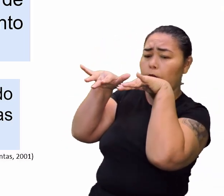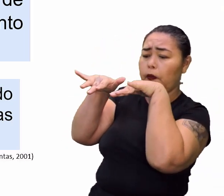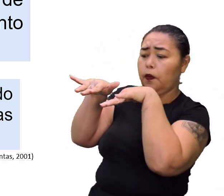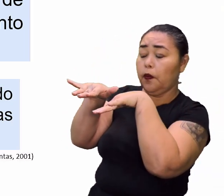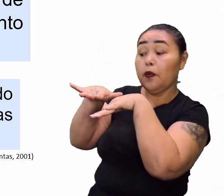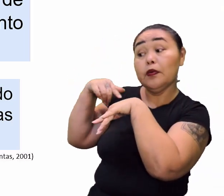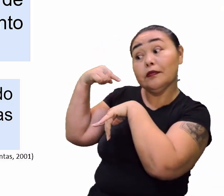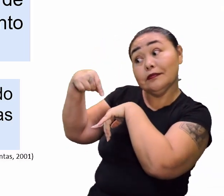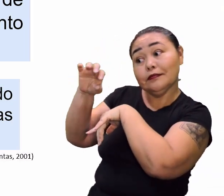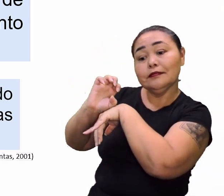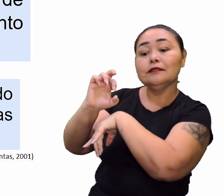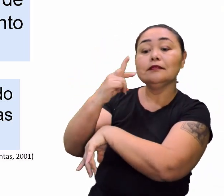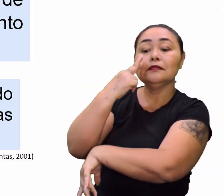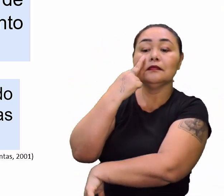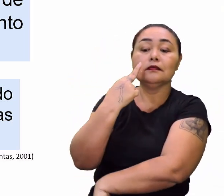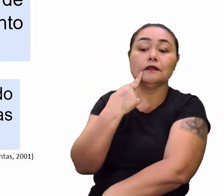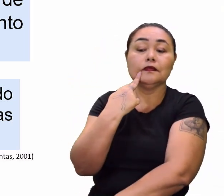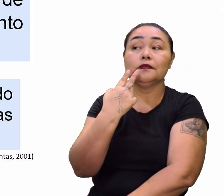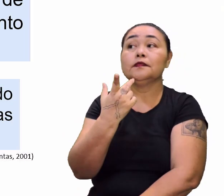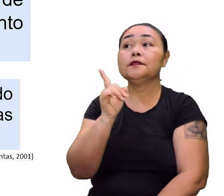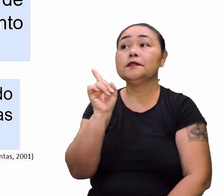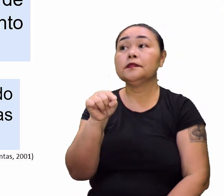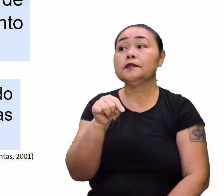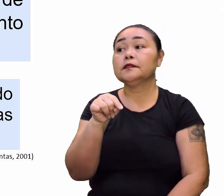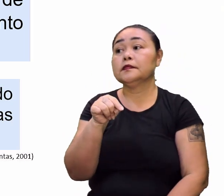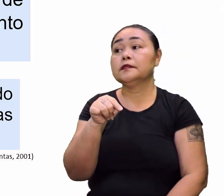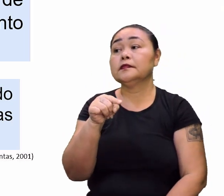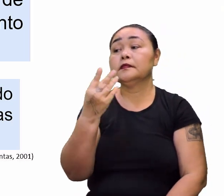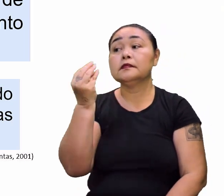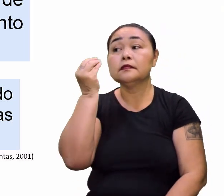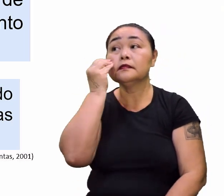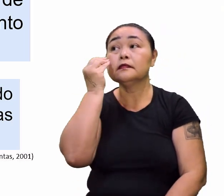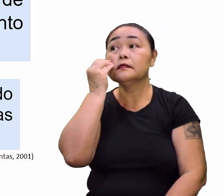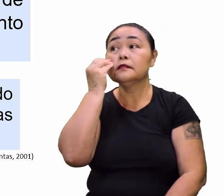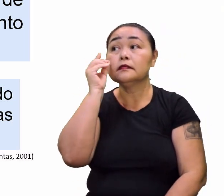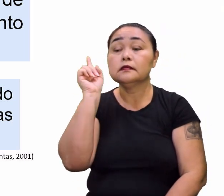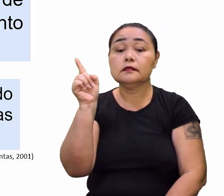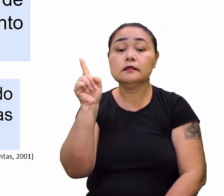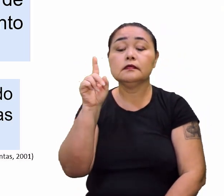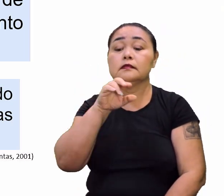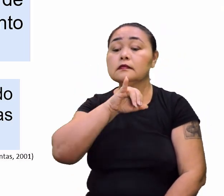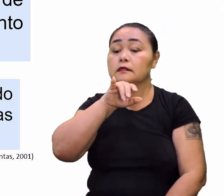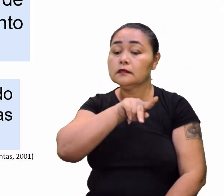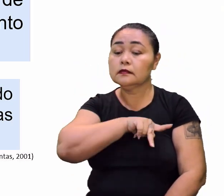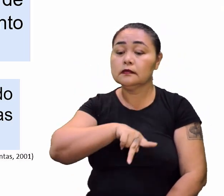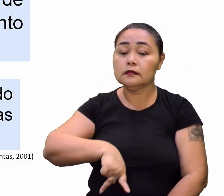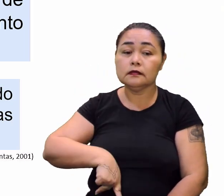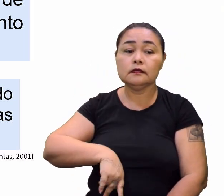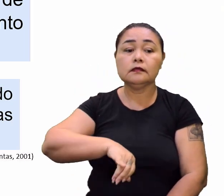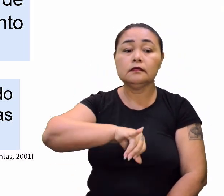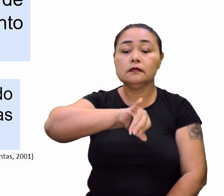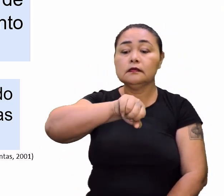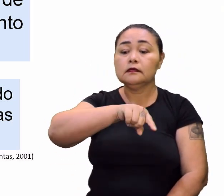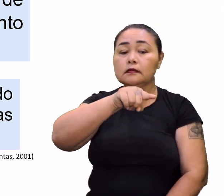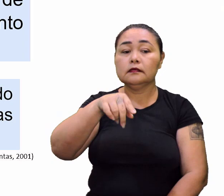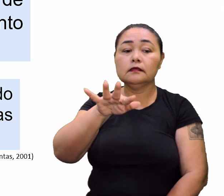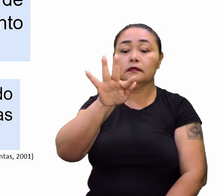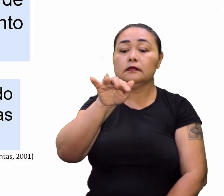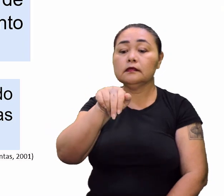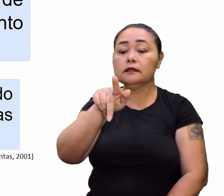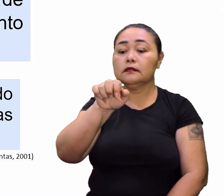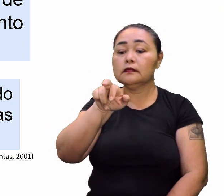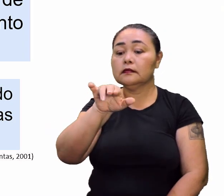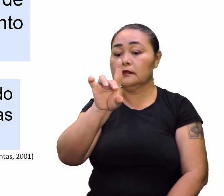querida Rondônia. Ei, professor Jorge, e estou verificando que você está citando aí o presidente da época, João Figueiredo, e a